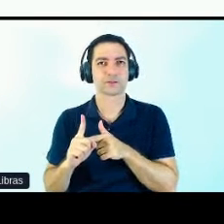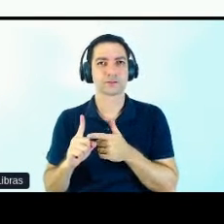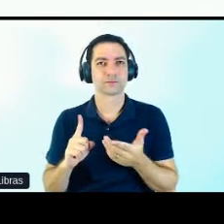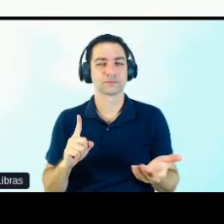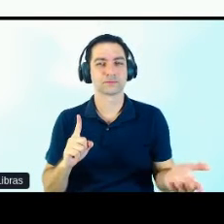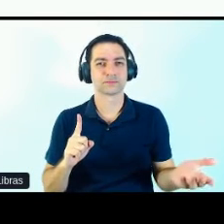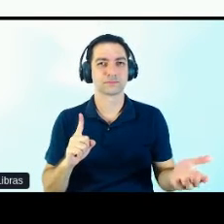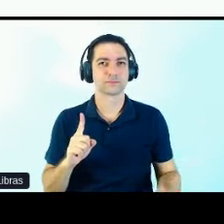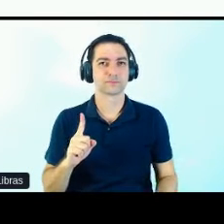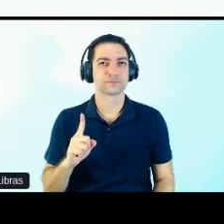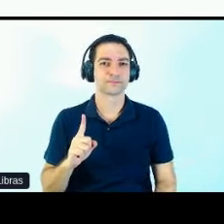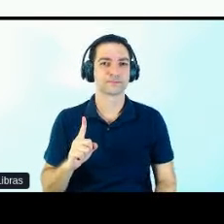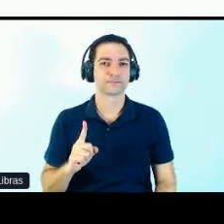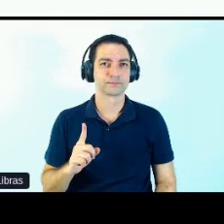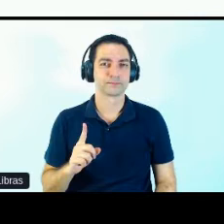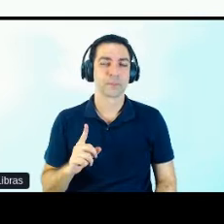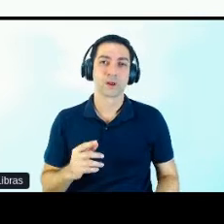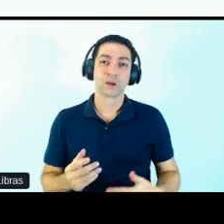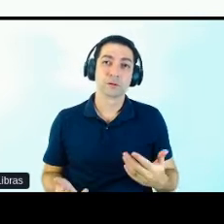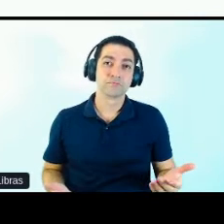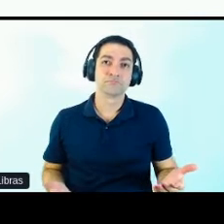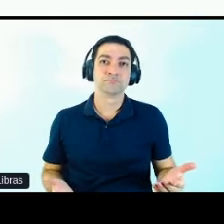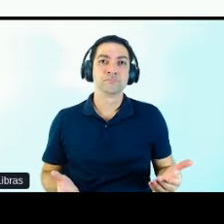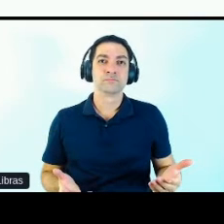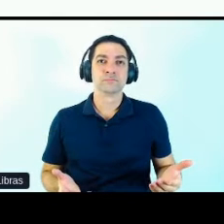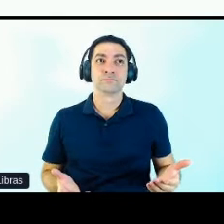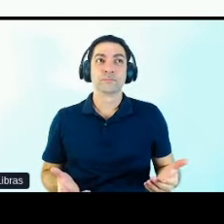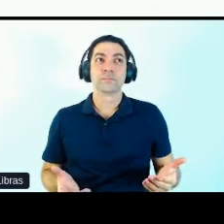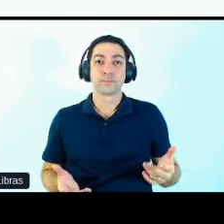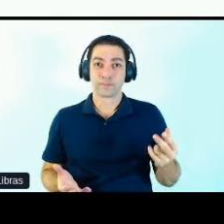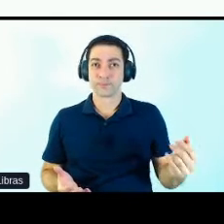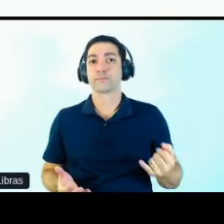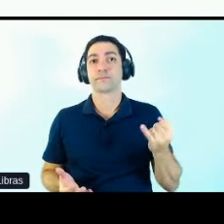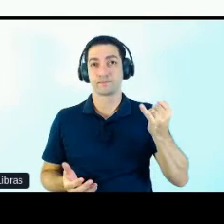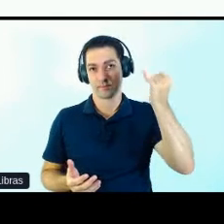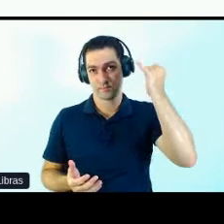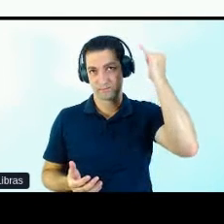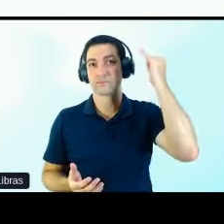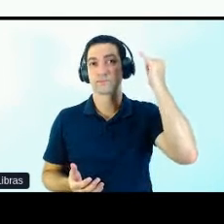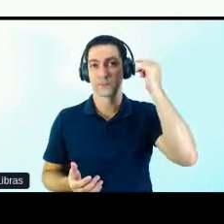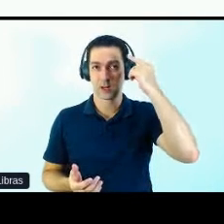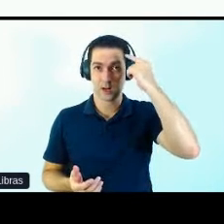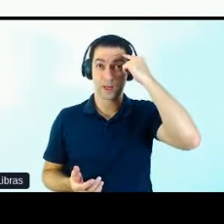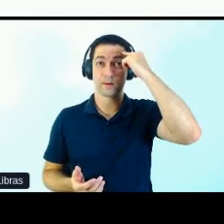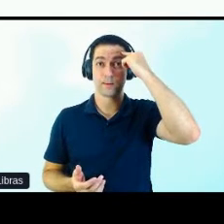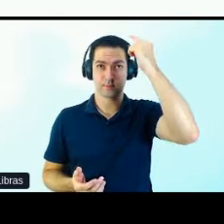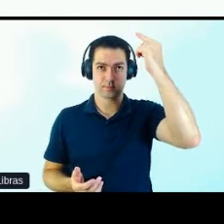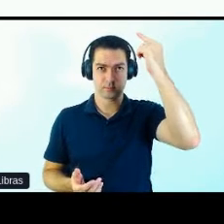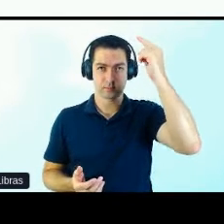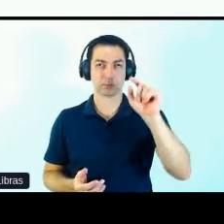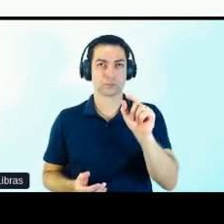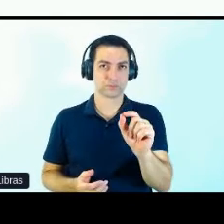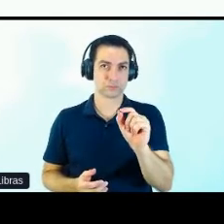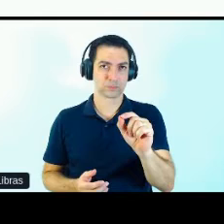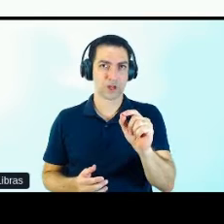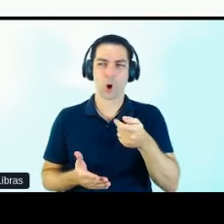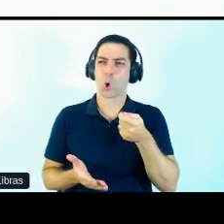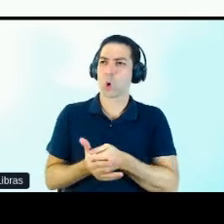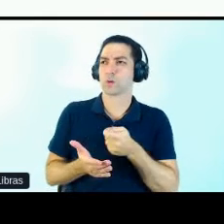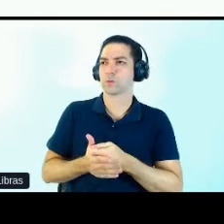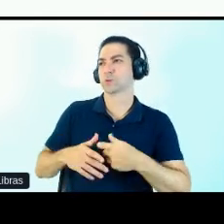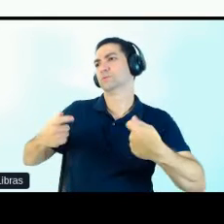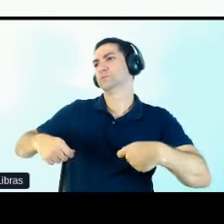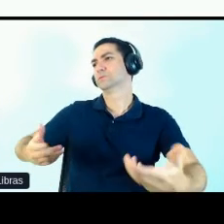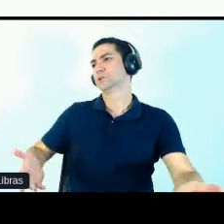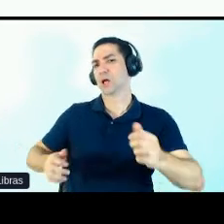adolescente. E um ponto que vale a gente ressaltar é que essa cobrança era feita pela família em modo geral,